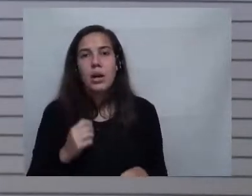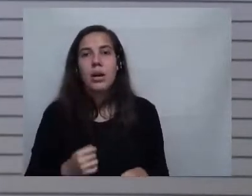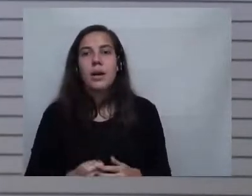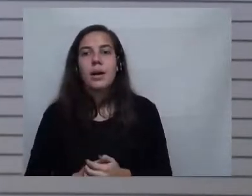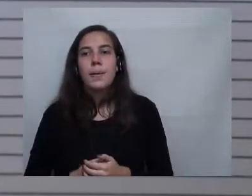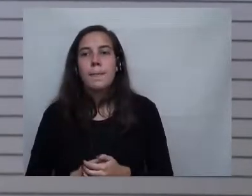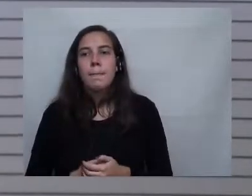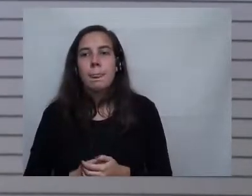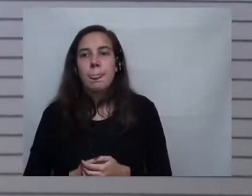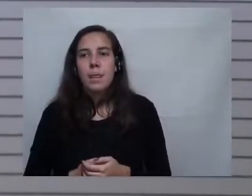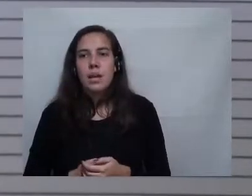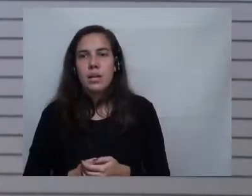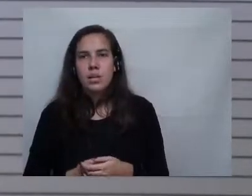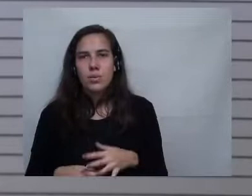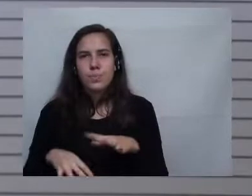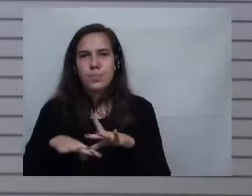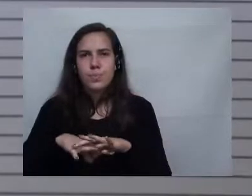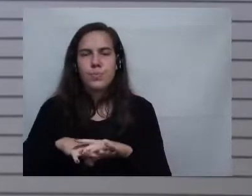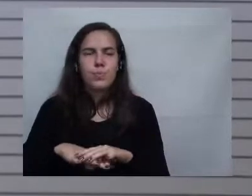perna